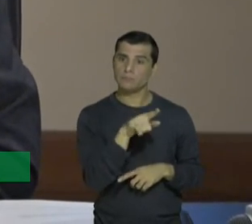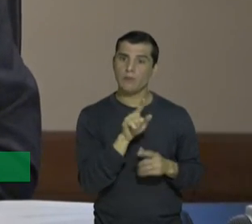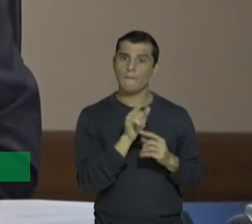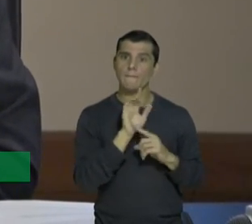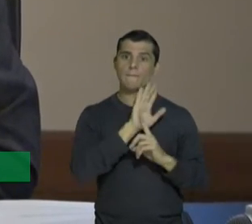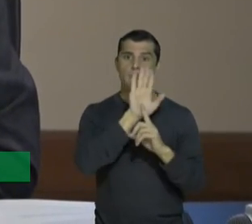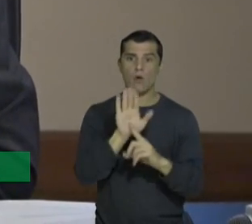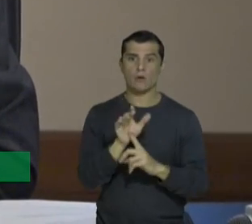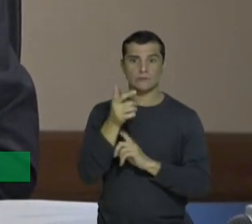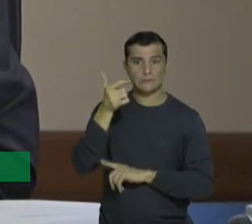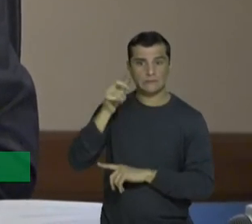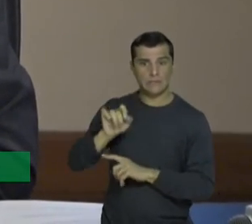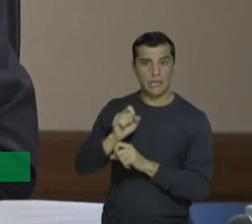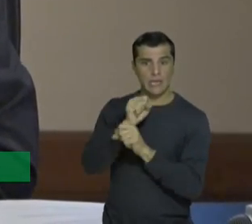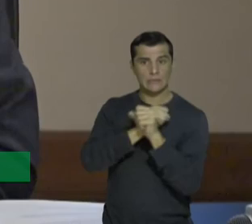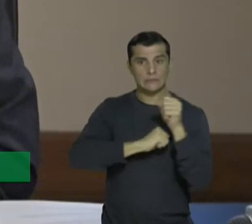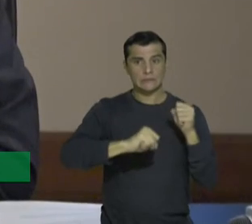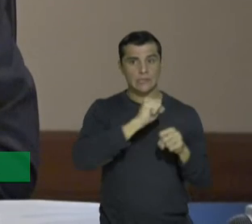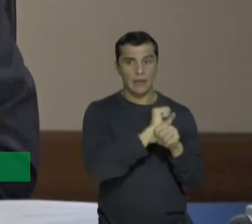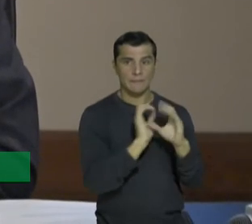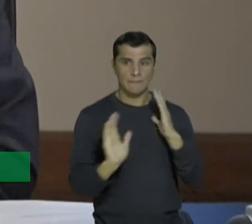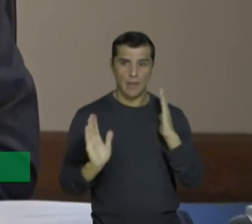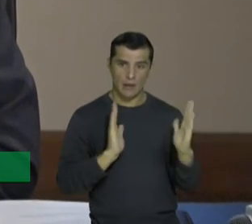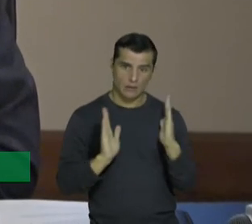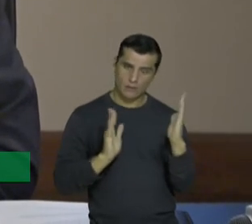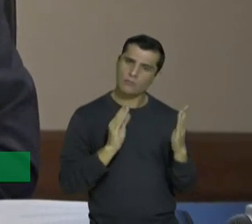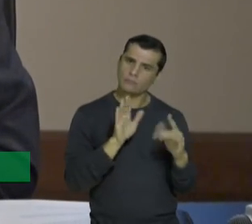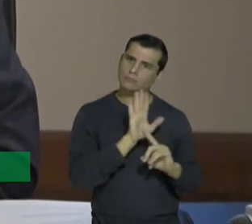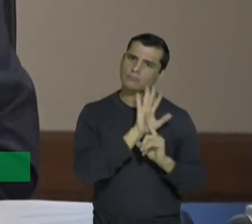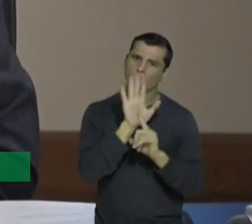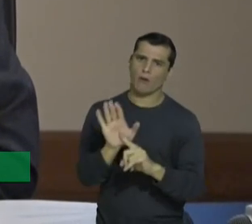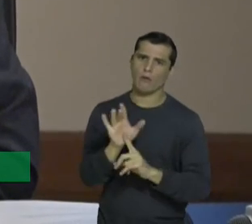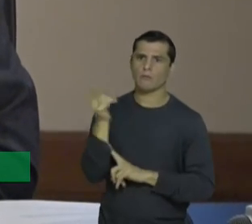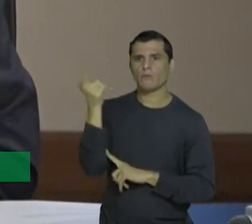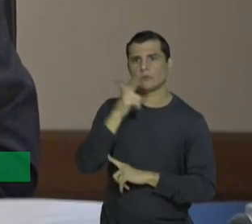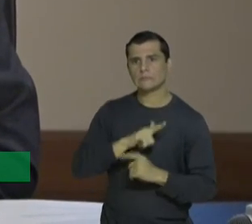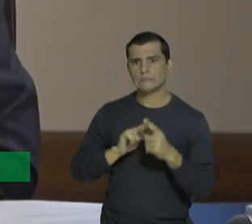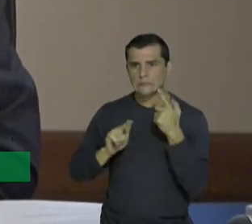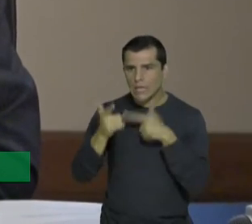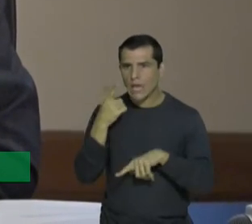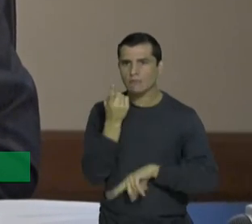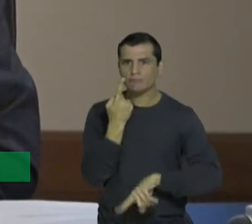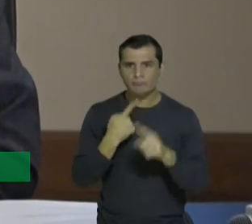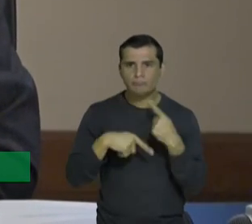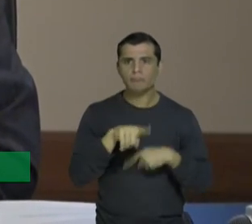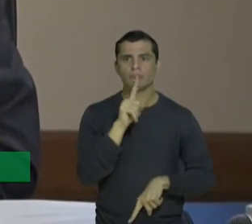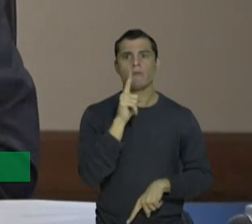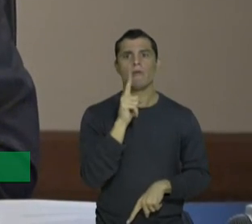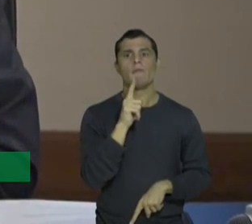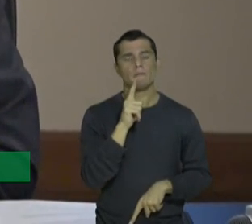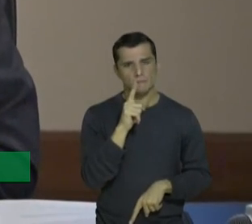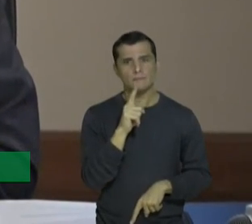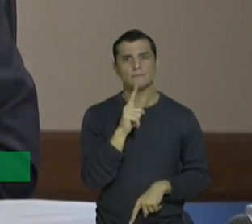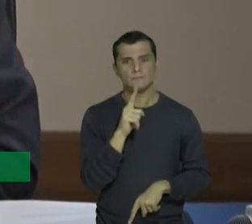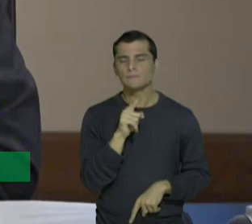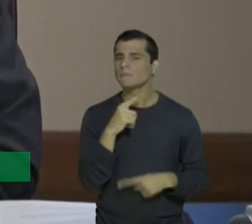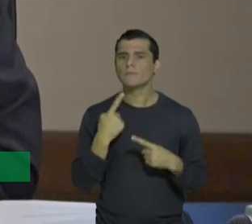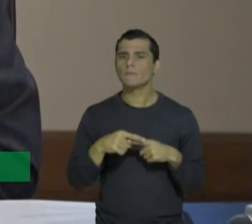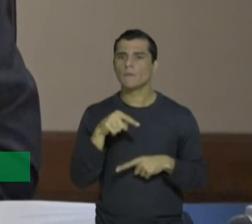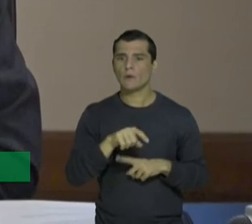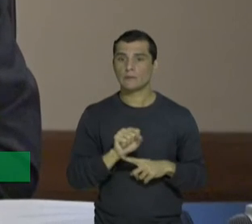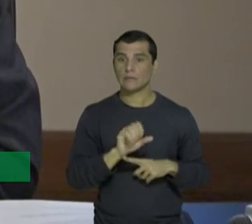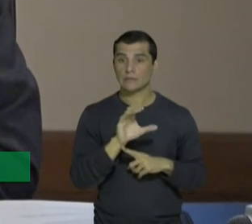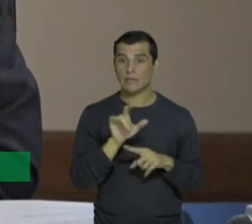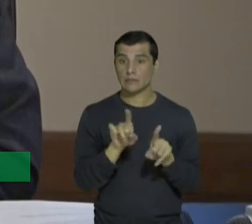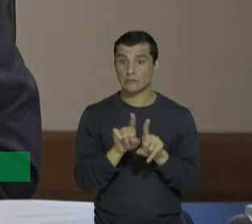pegando 10 anos aqui no no no no na na linha do tempo como se transformou Por que o estado não se